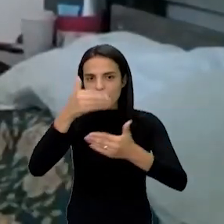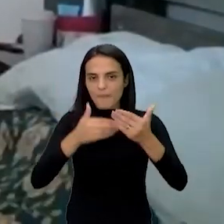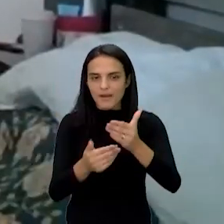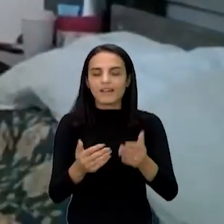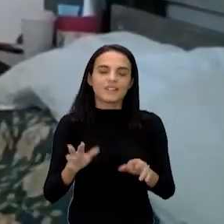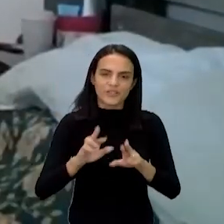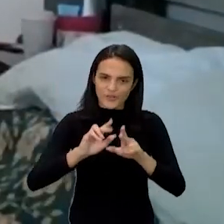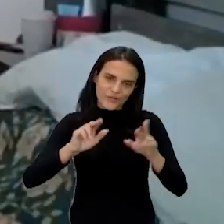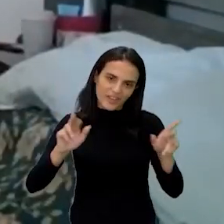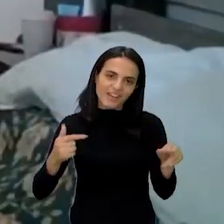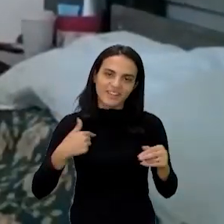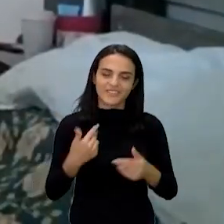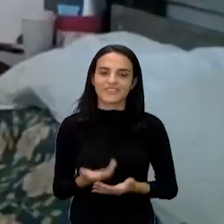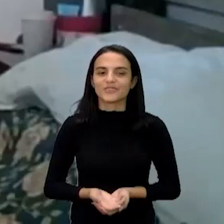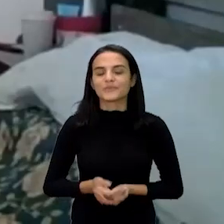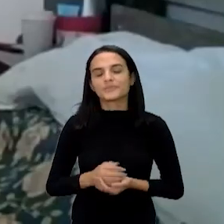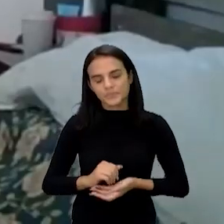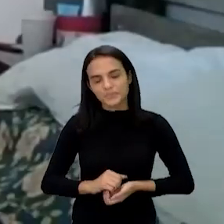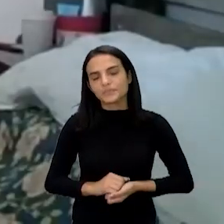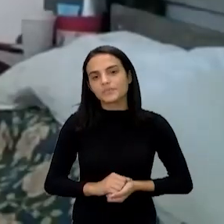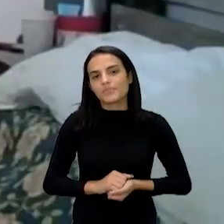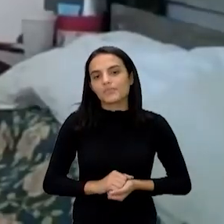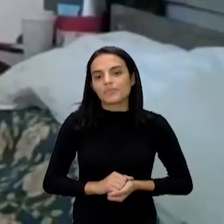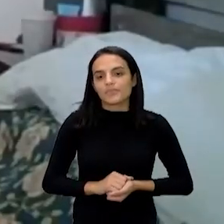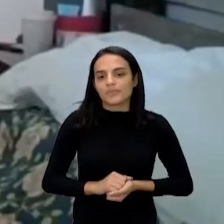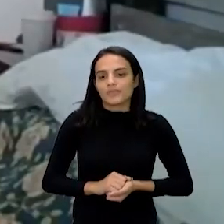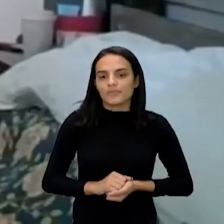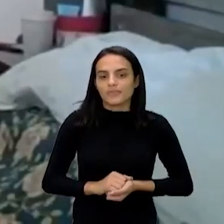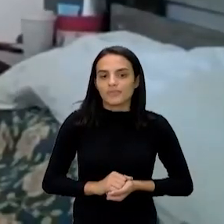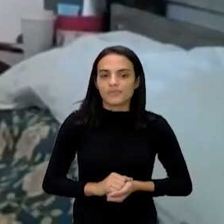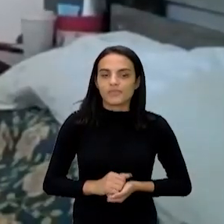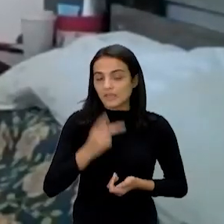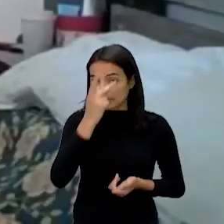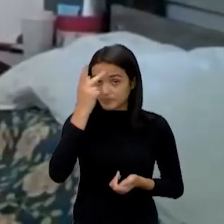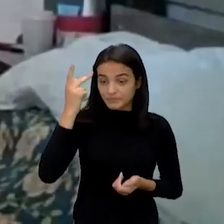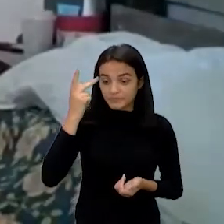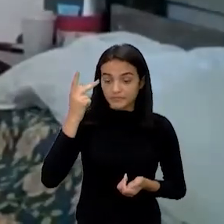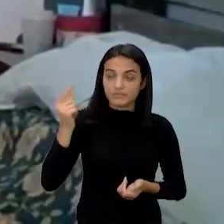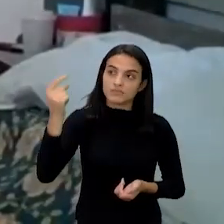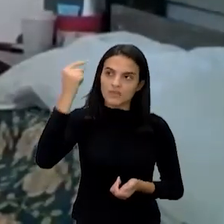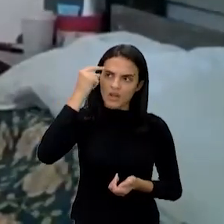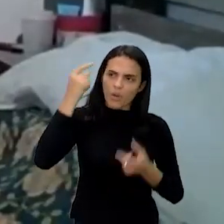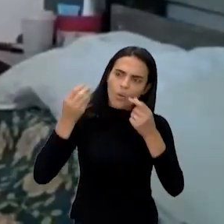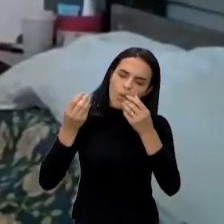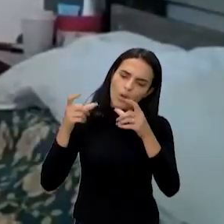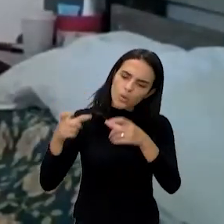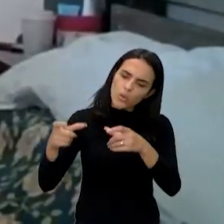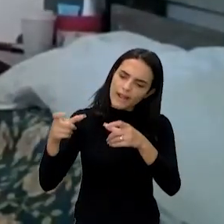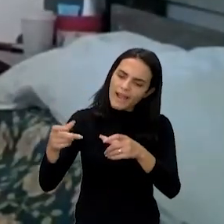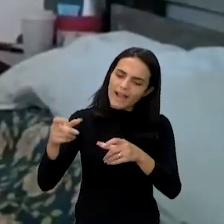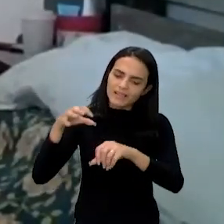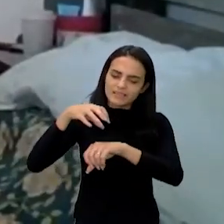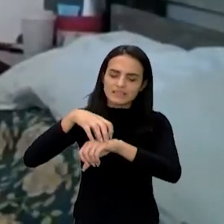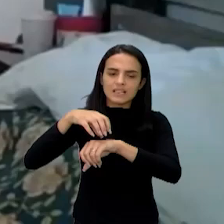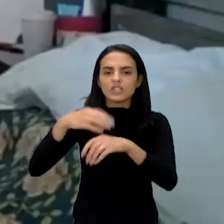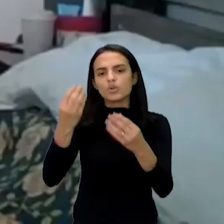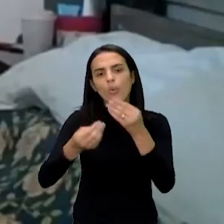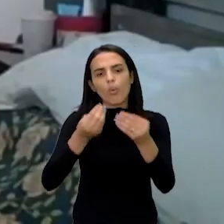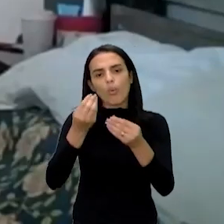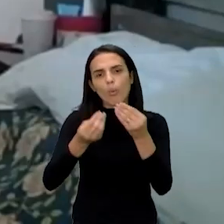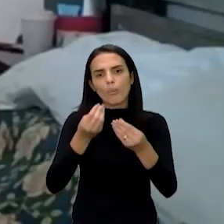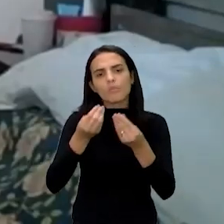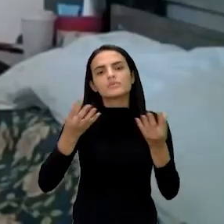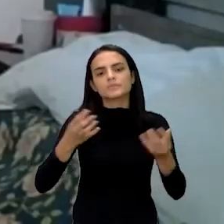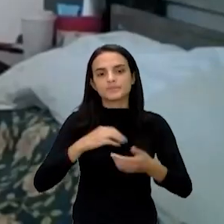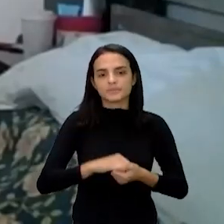como se fosse o trabalho de um urbanista, né? De alguém que pensa em como a cidade funciona. Então, já começava